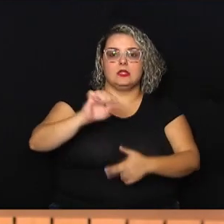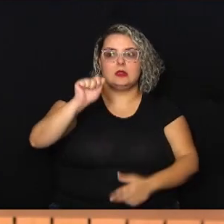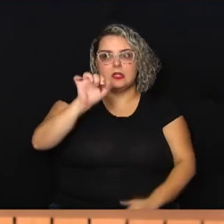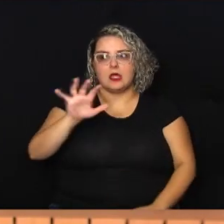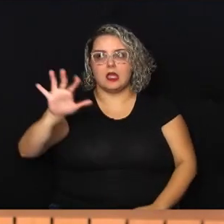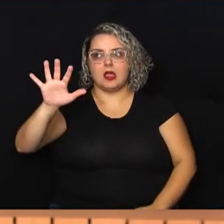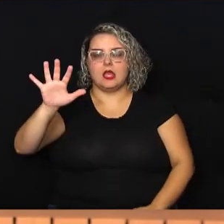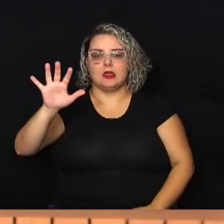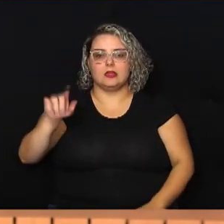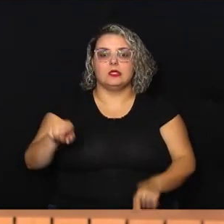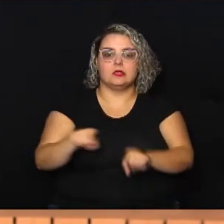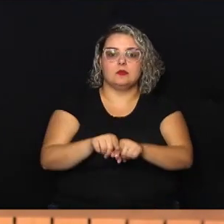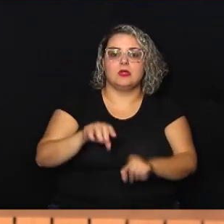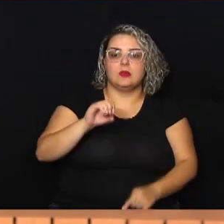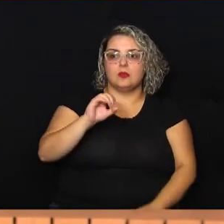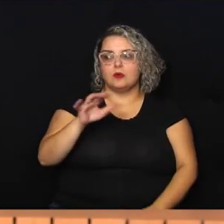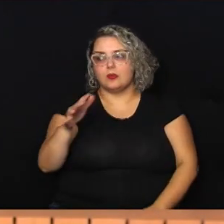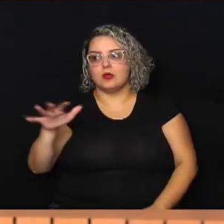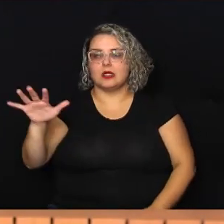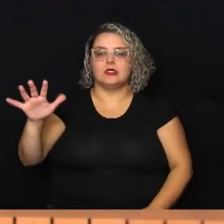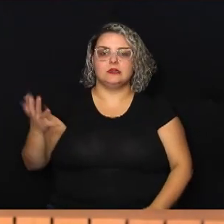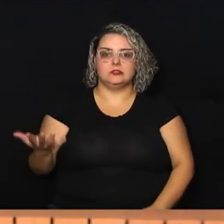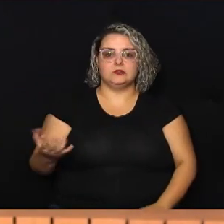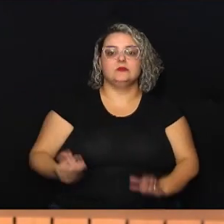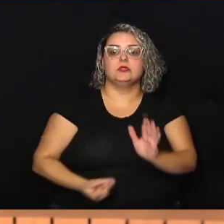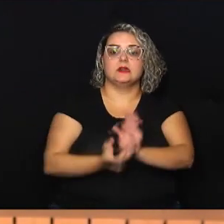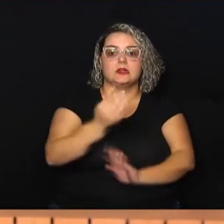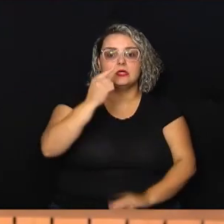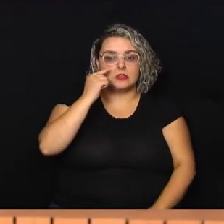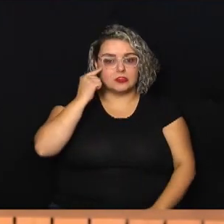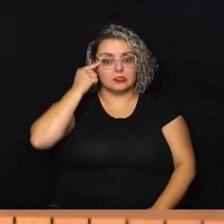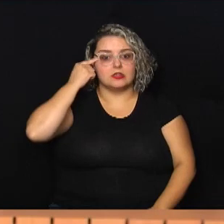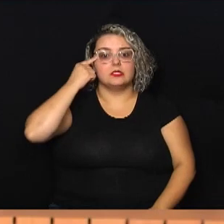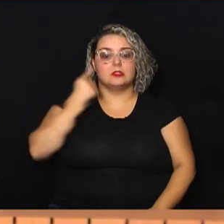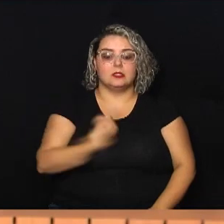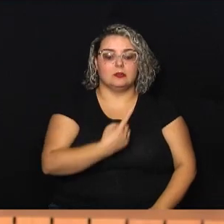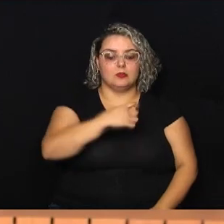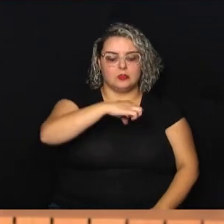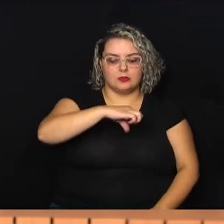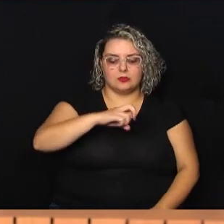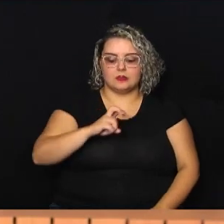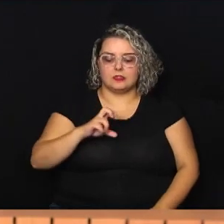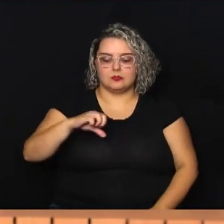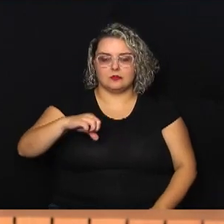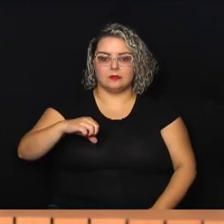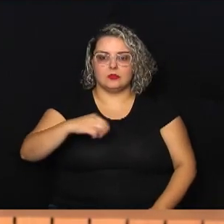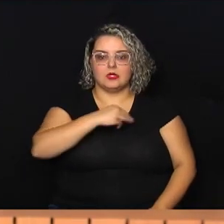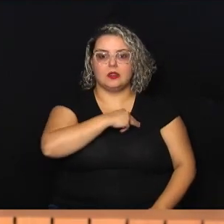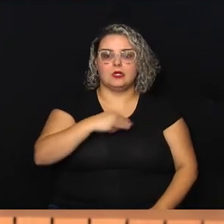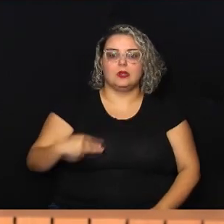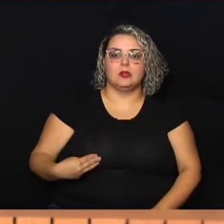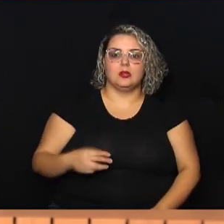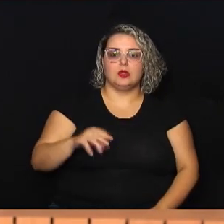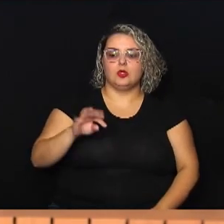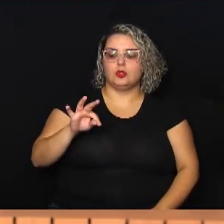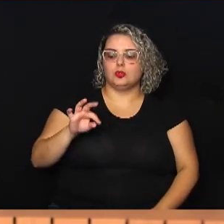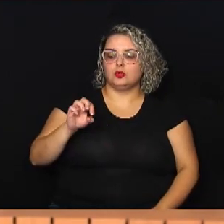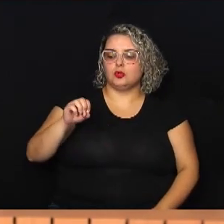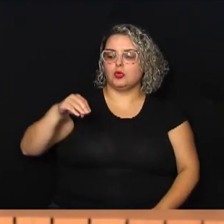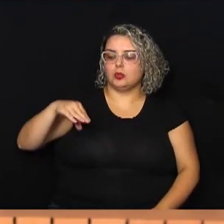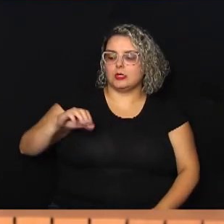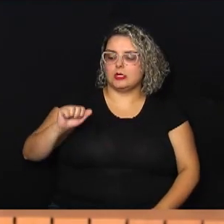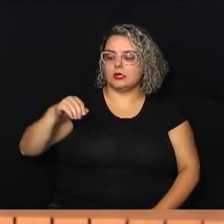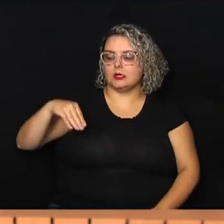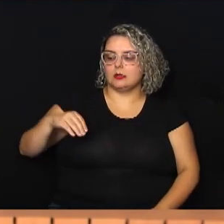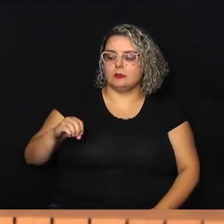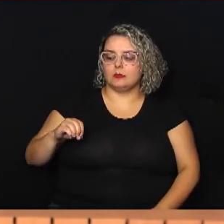e Oceania. Foi fundada no Japão em 1959 pelo mestre Kotama Okada, com o propósito